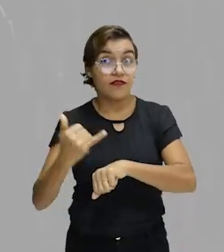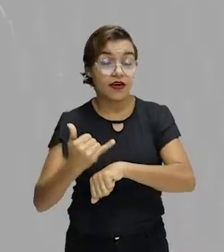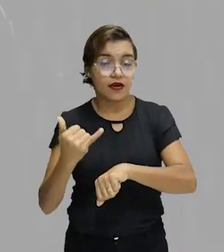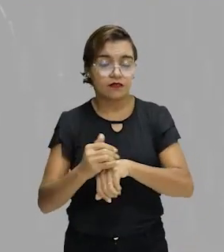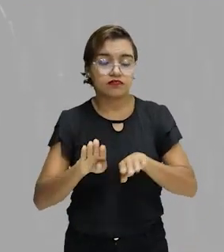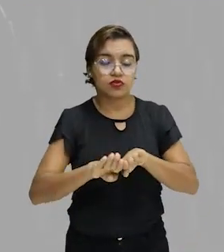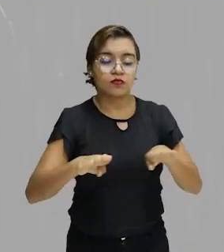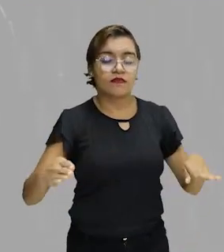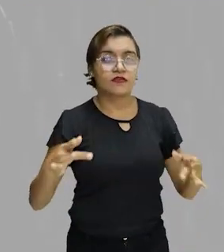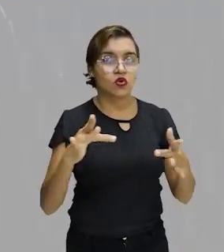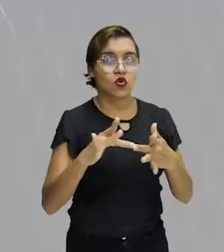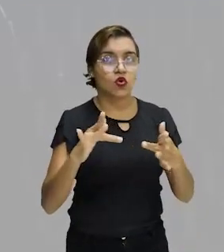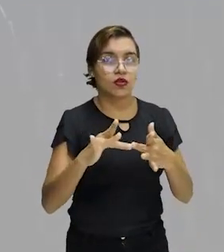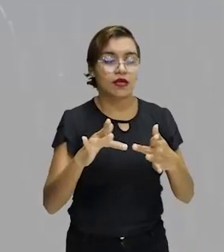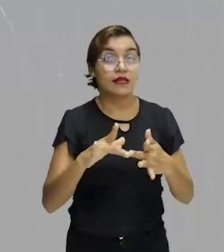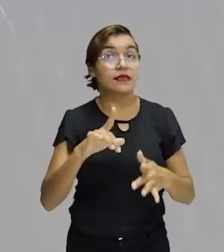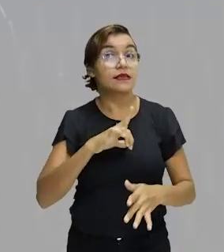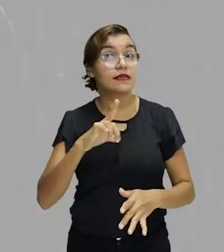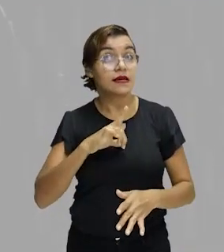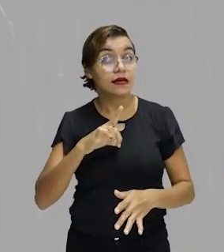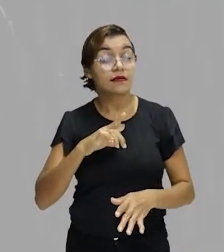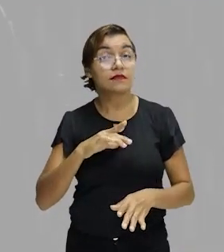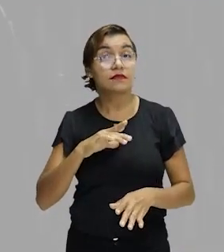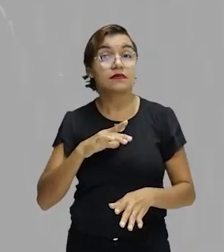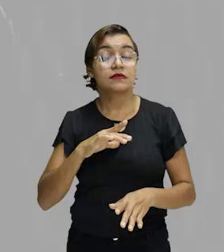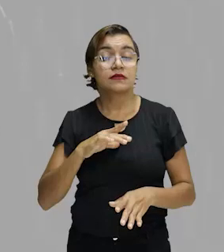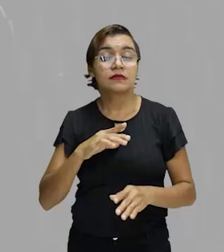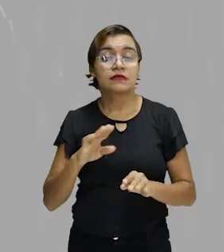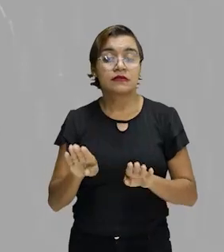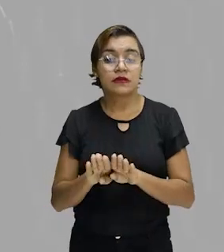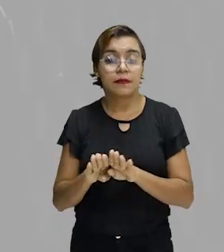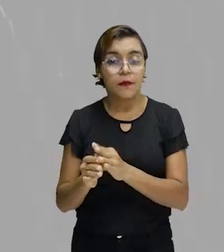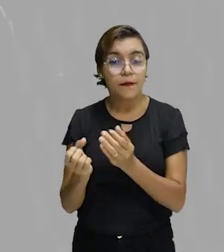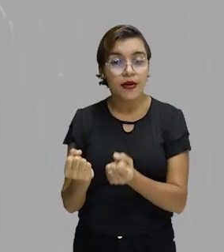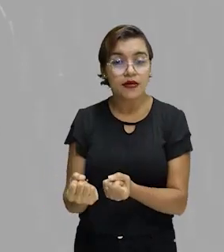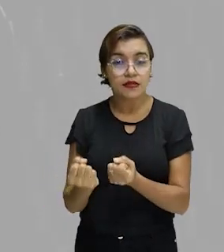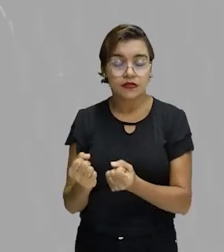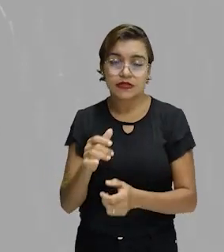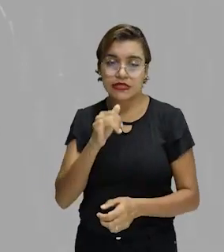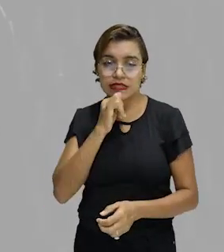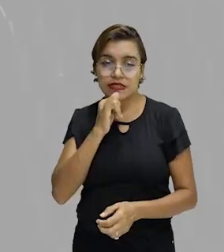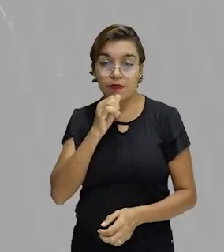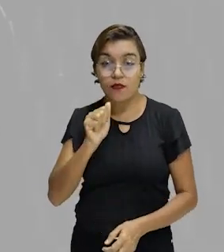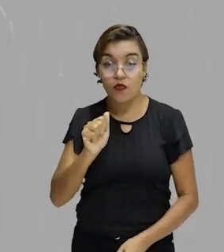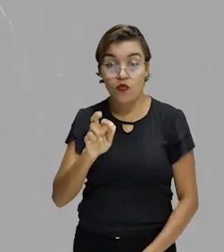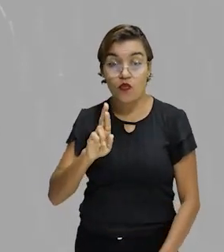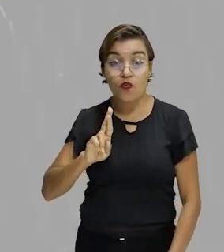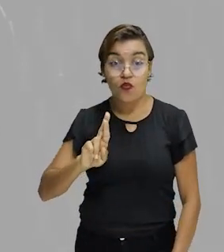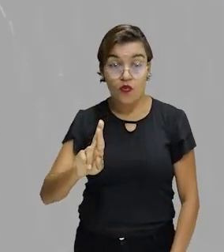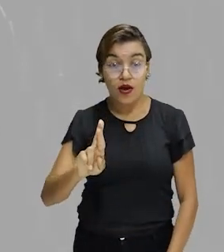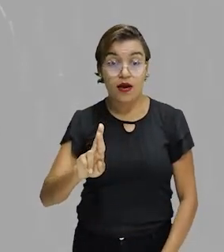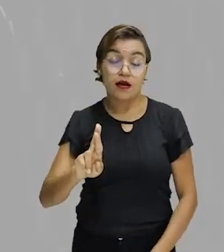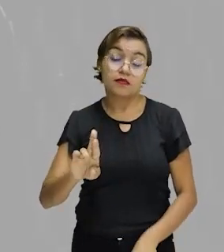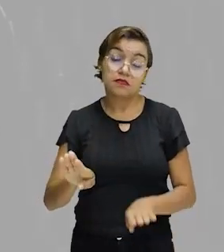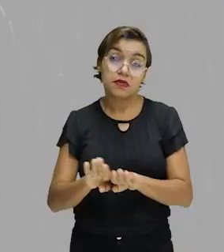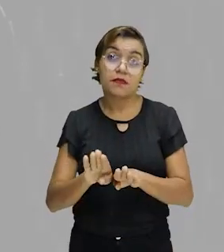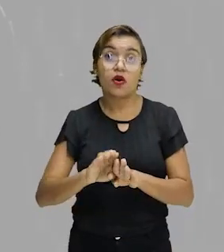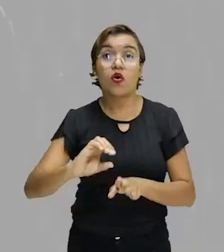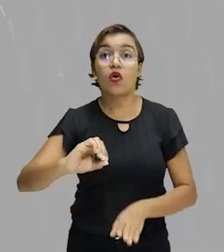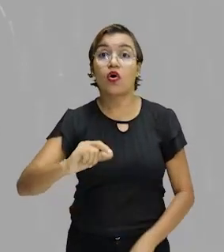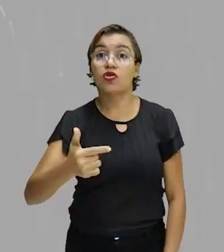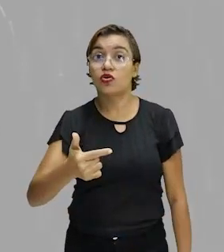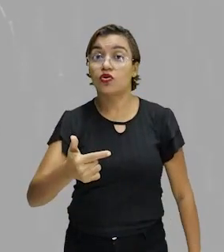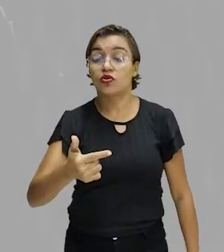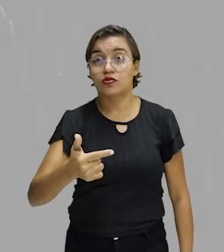contato, temos também a concentração, porque ó, eu tenho o ar atmosférico, ou então o oxigênio. Aqui seria